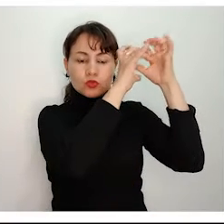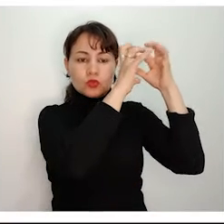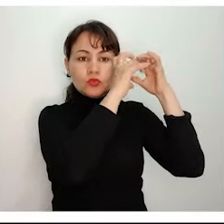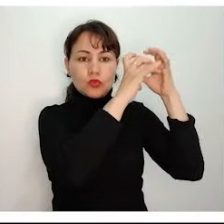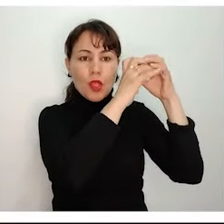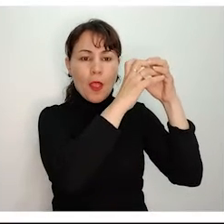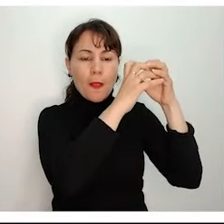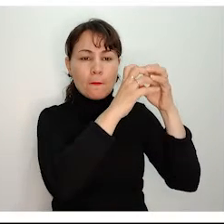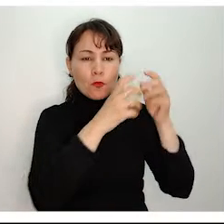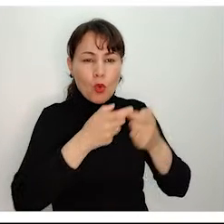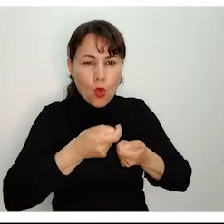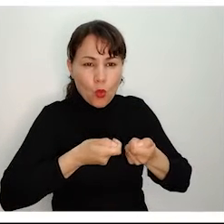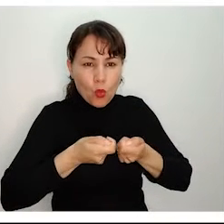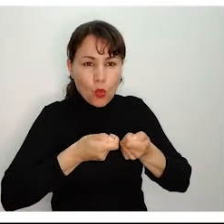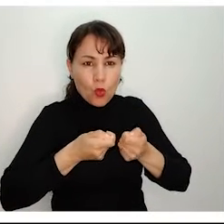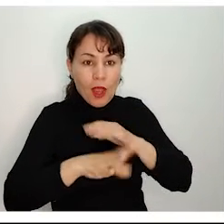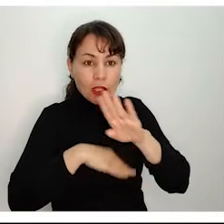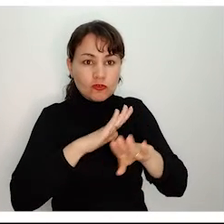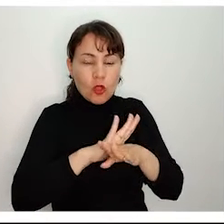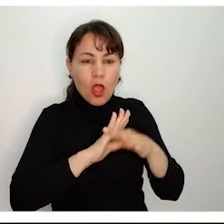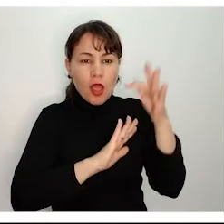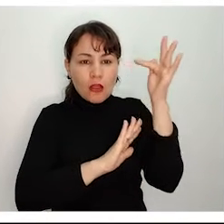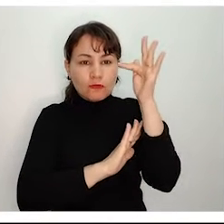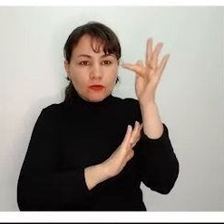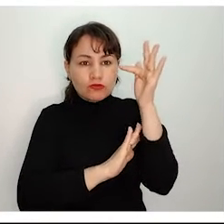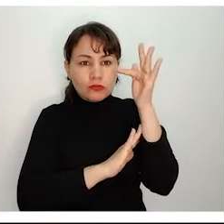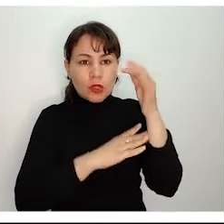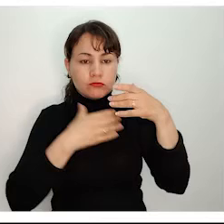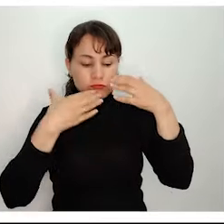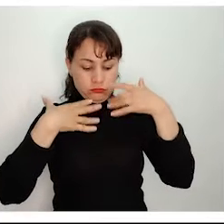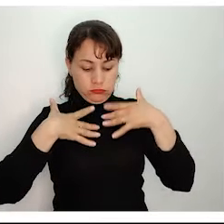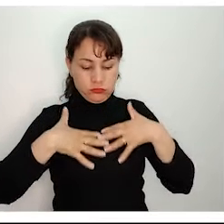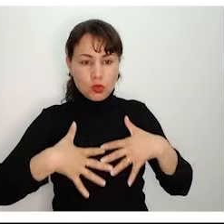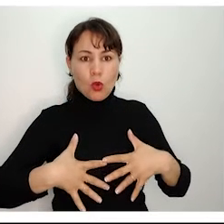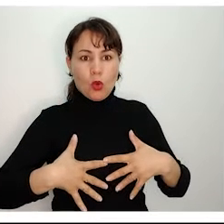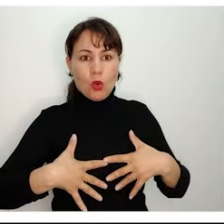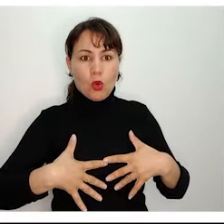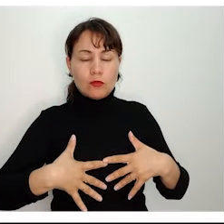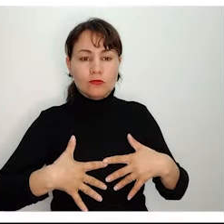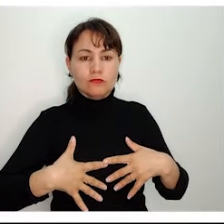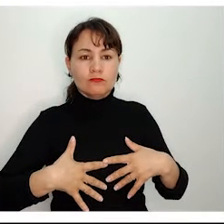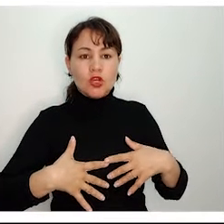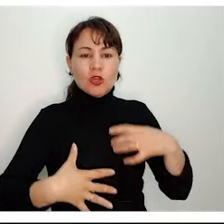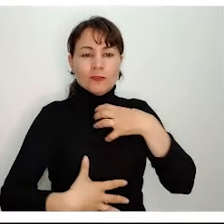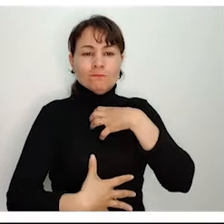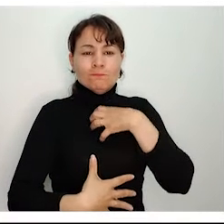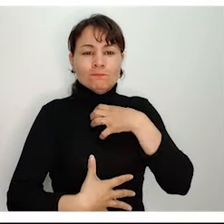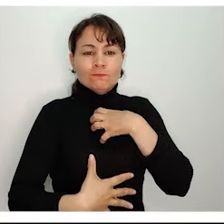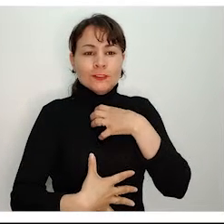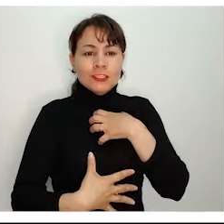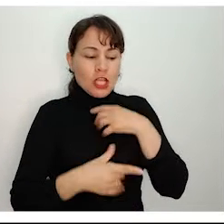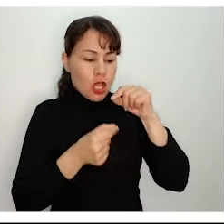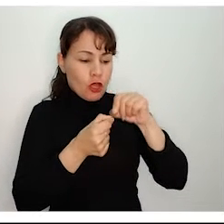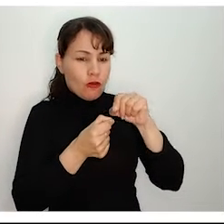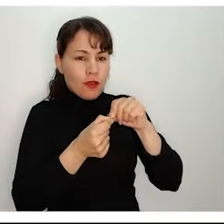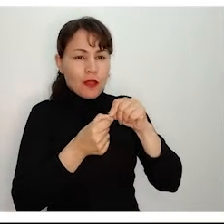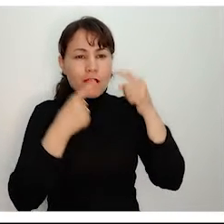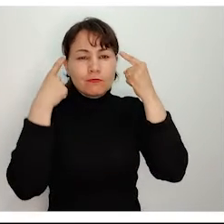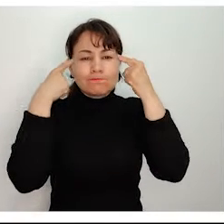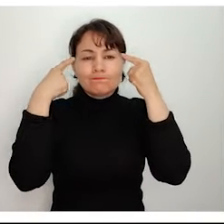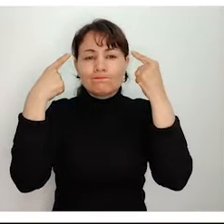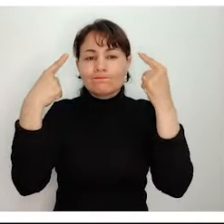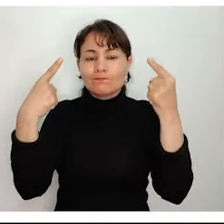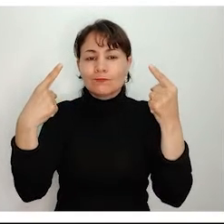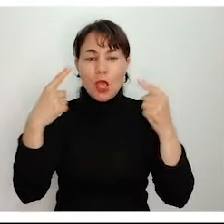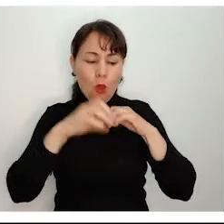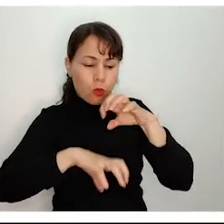O nosso cérebro, ele comanda todas as funções do nosso corpo. Ele comanda o sentir, o